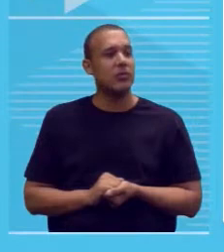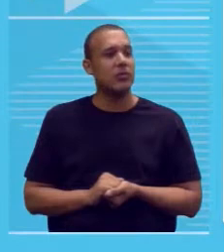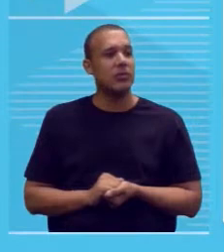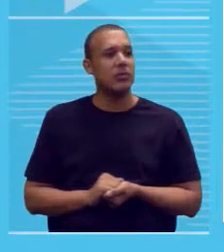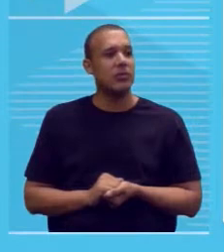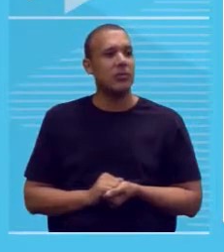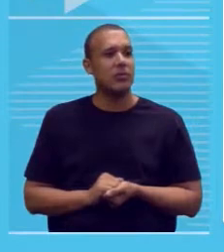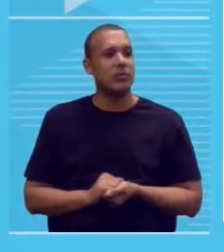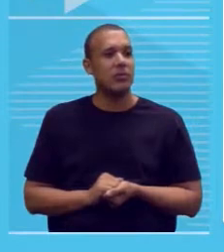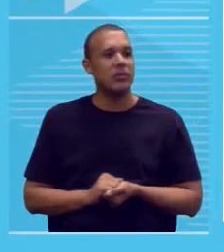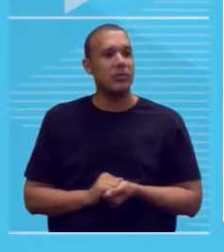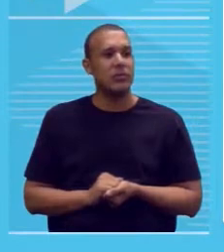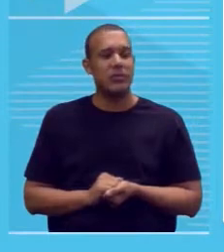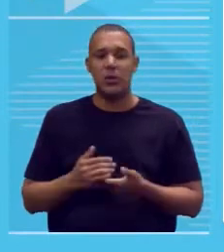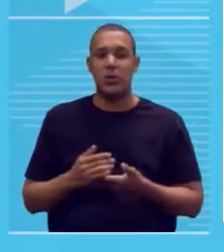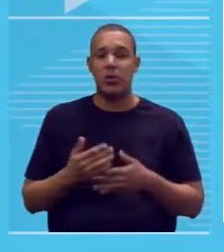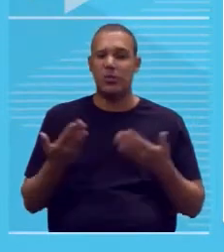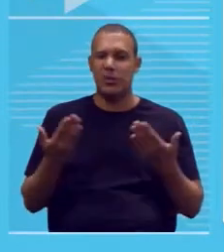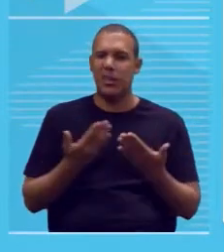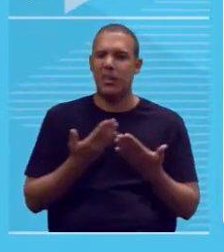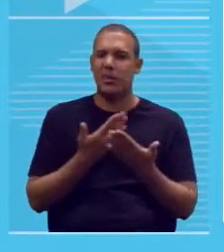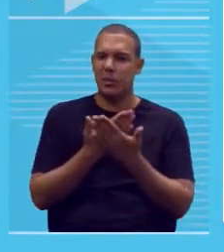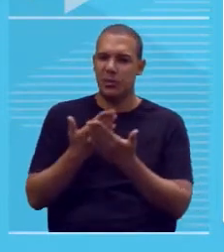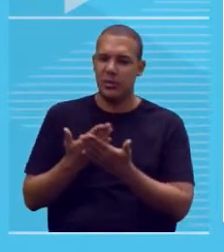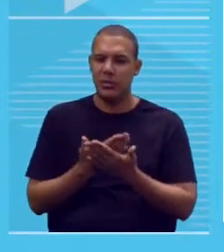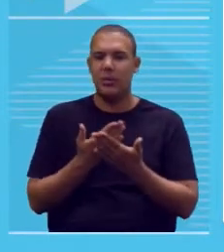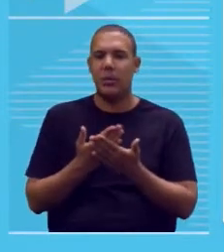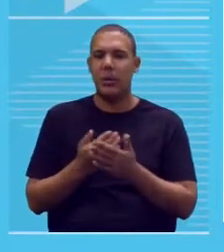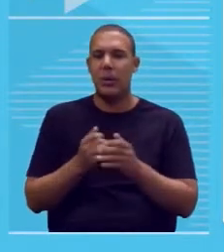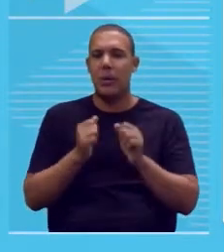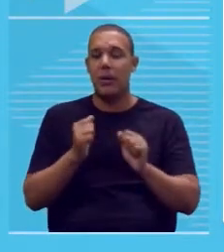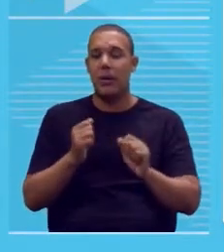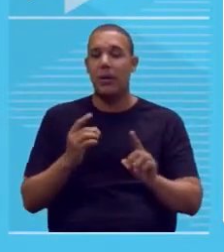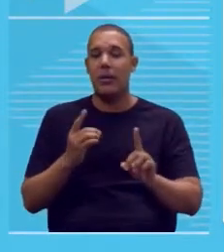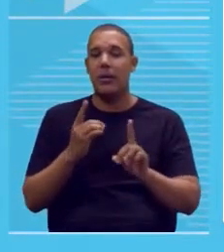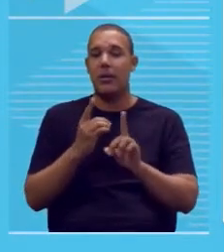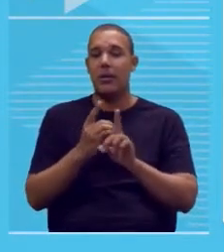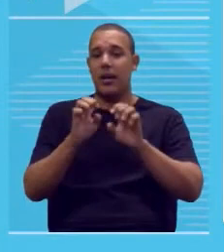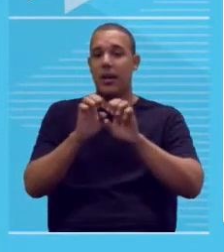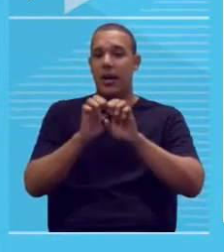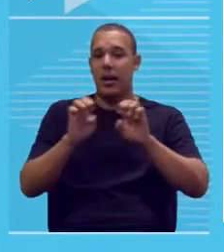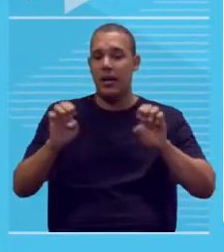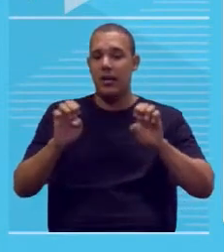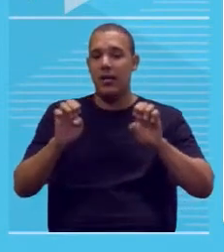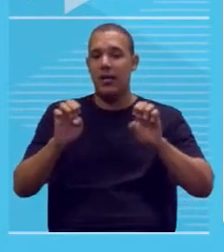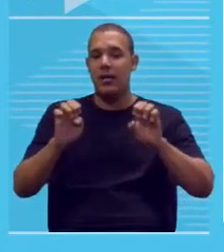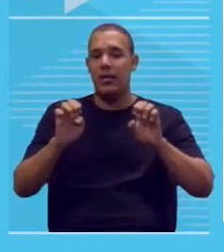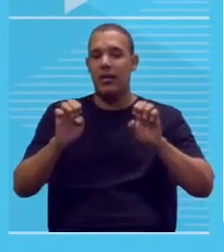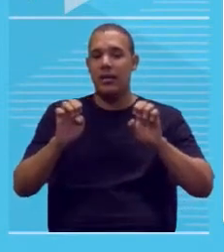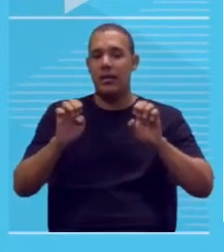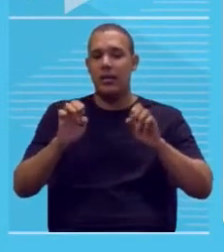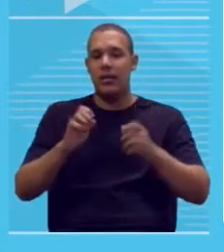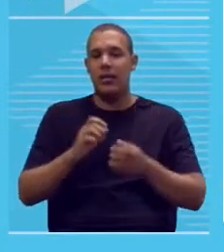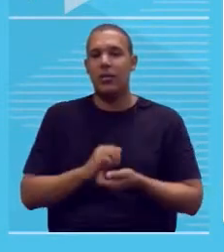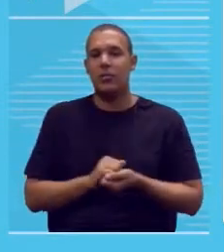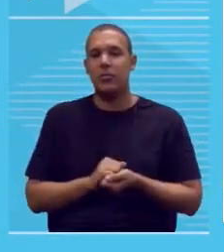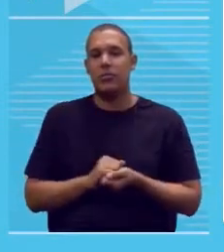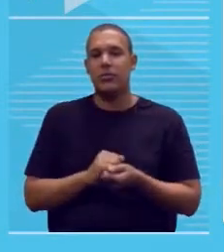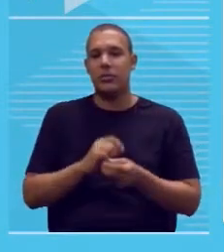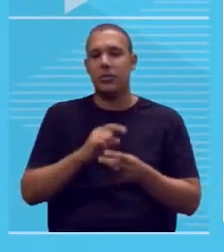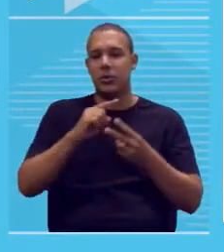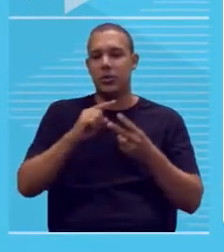Professor, como já estudamos isso hoje já, podemos determinar a equação da reta conhecida as coordenadas de dois